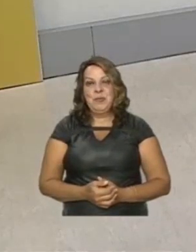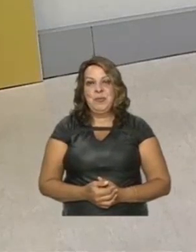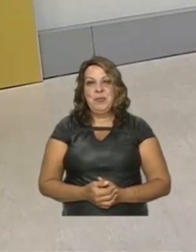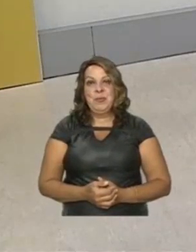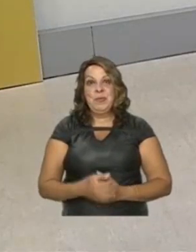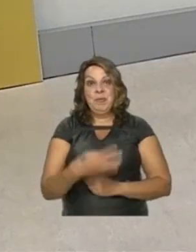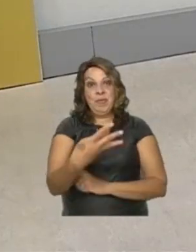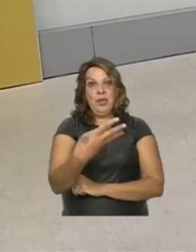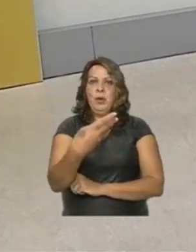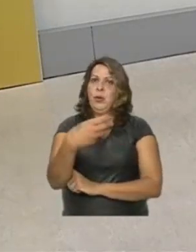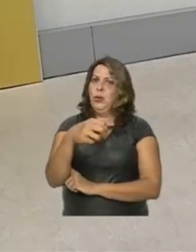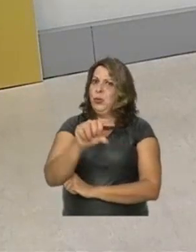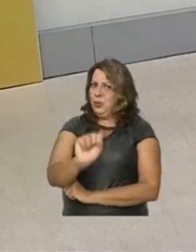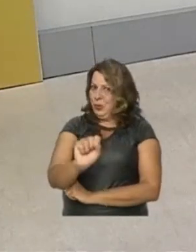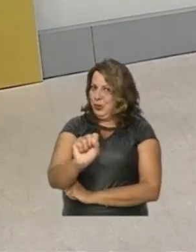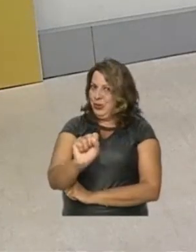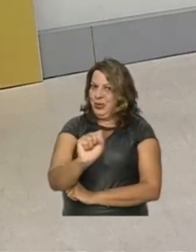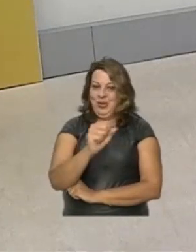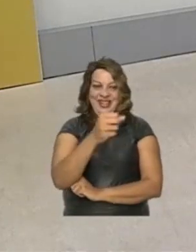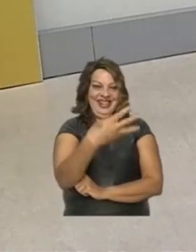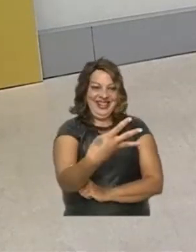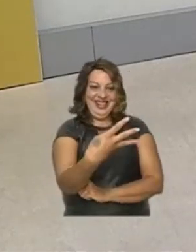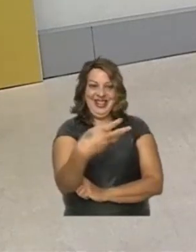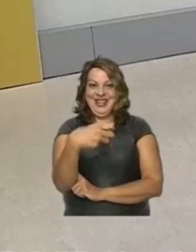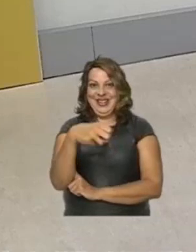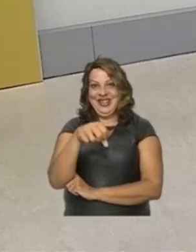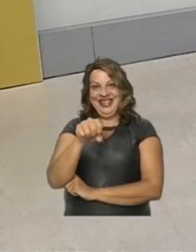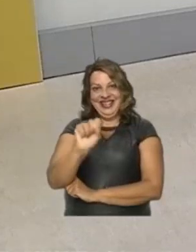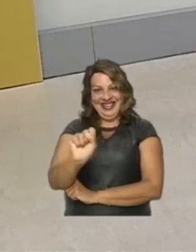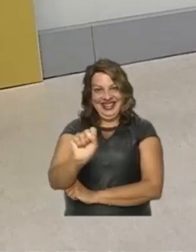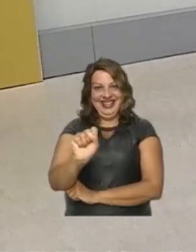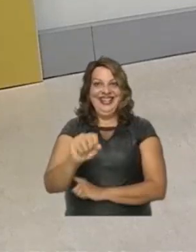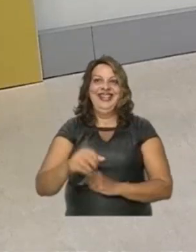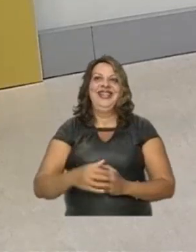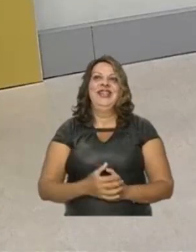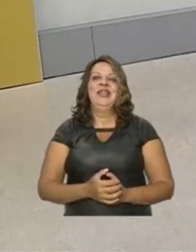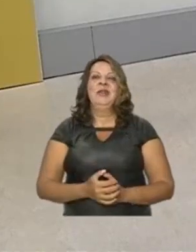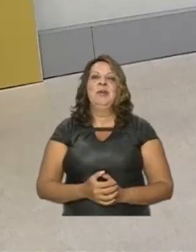6, 48. 48.